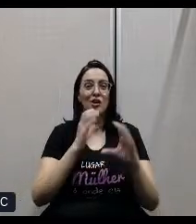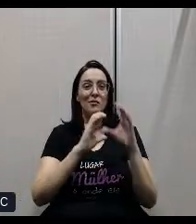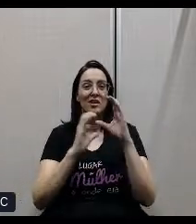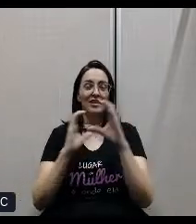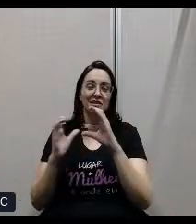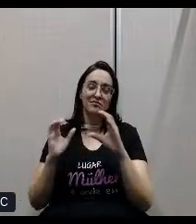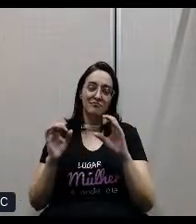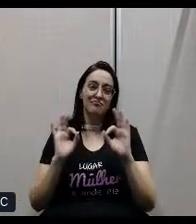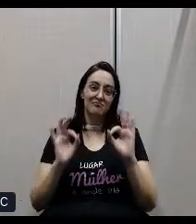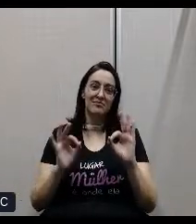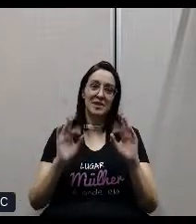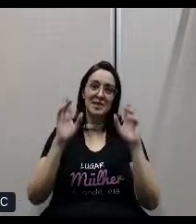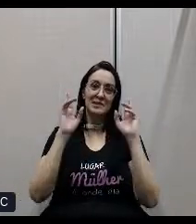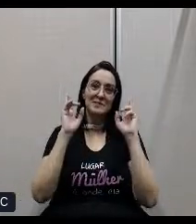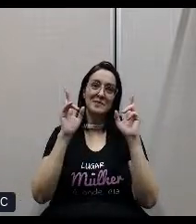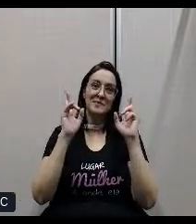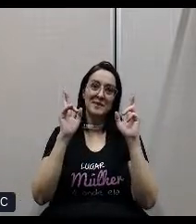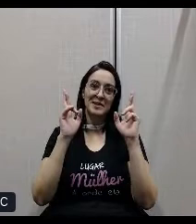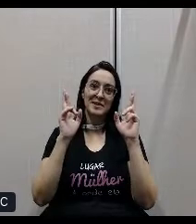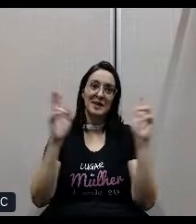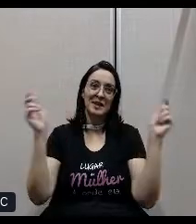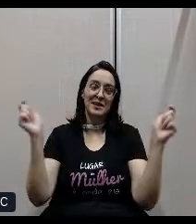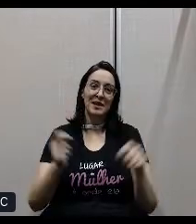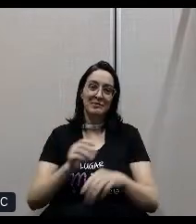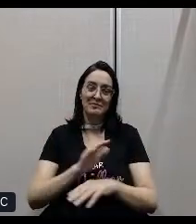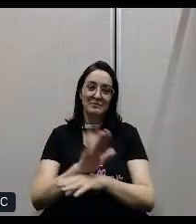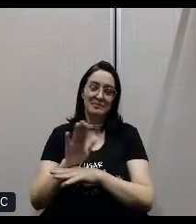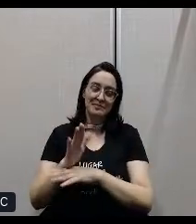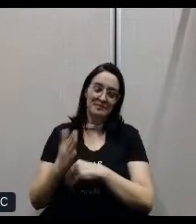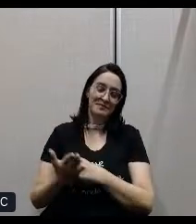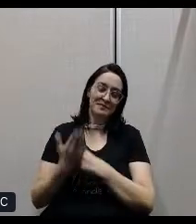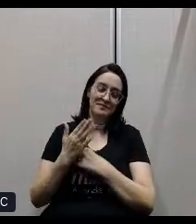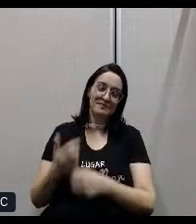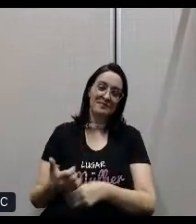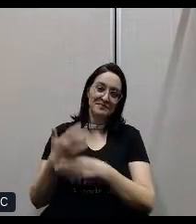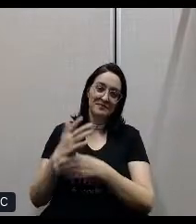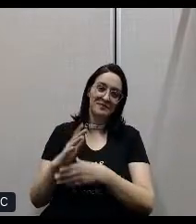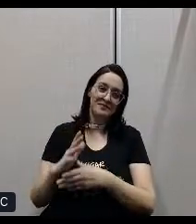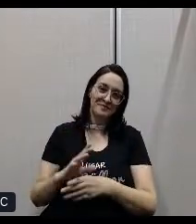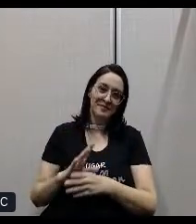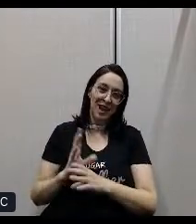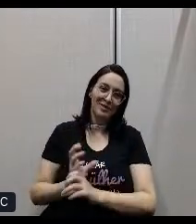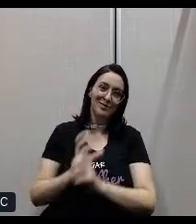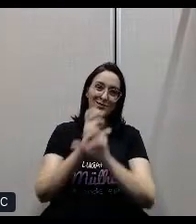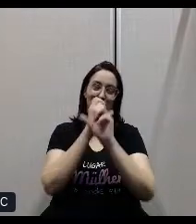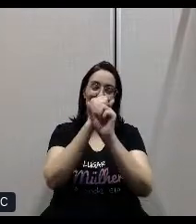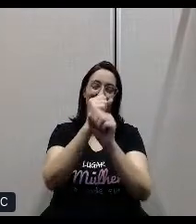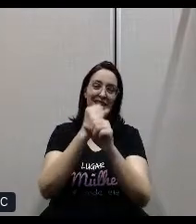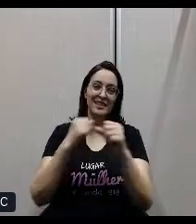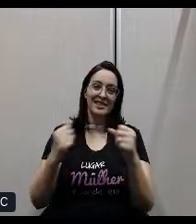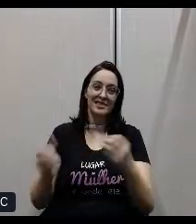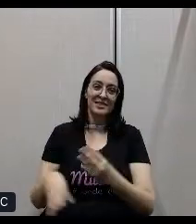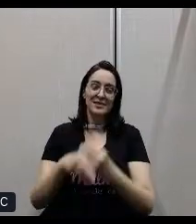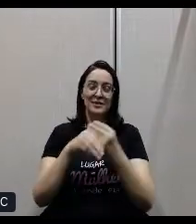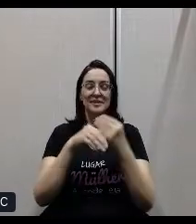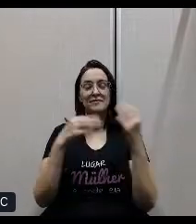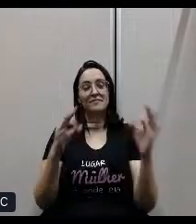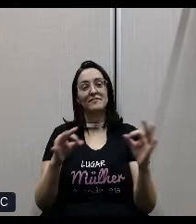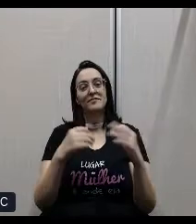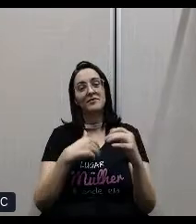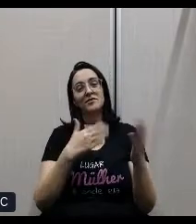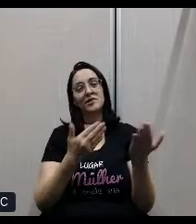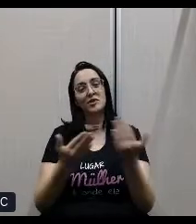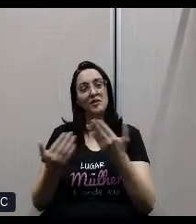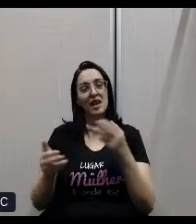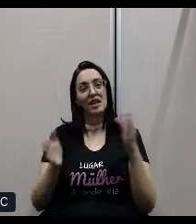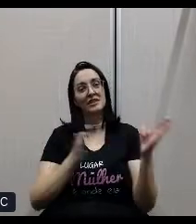forma, espero que vocês possam contribuir também no chat e possam somar também nesse diálogo. Então, o tema da palestra hoje é